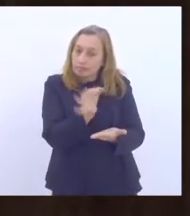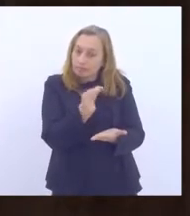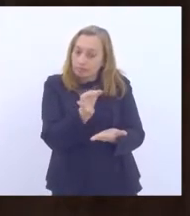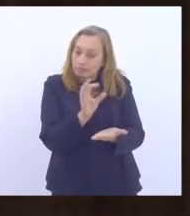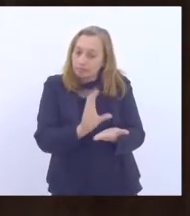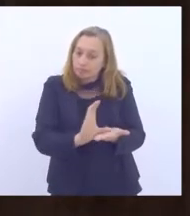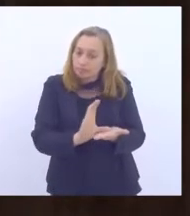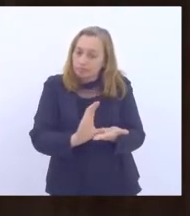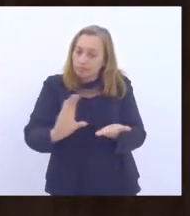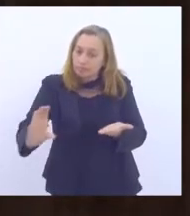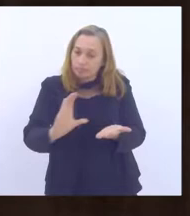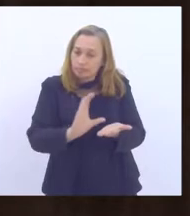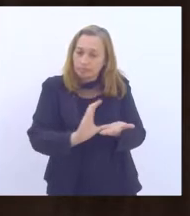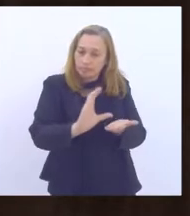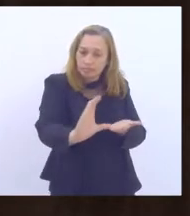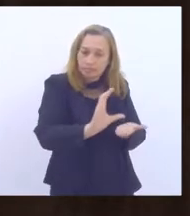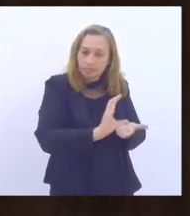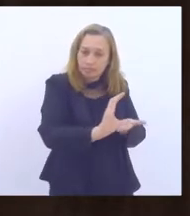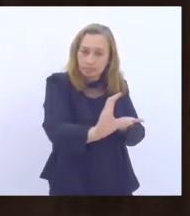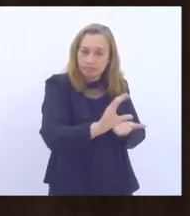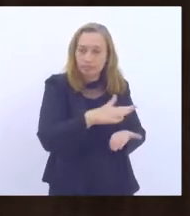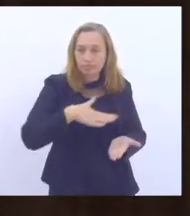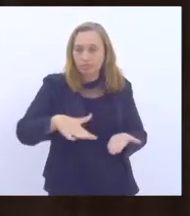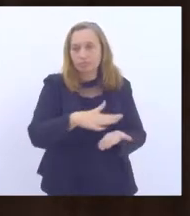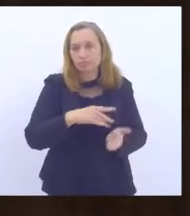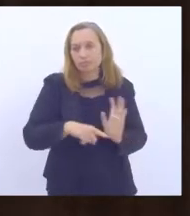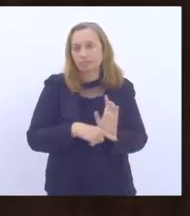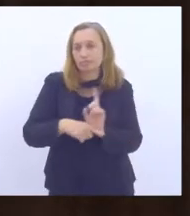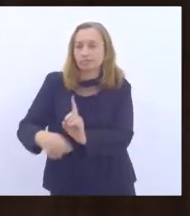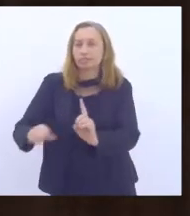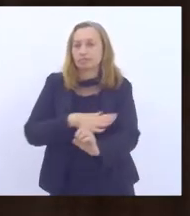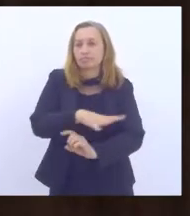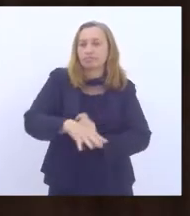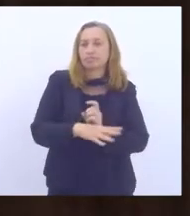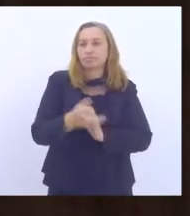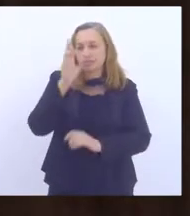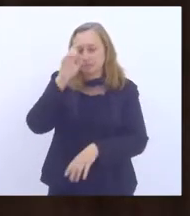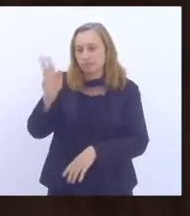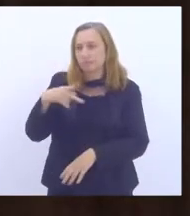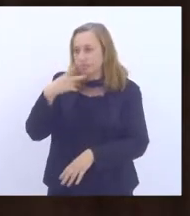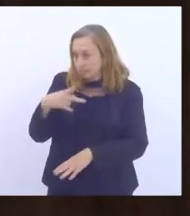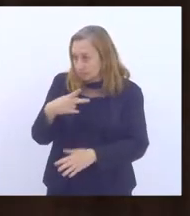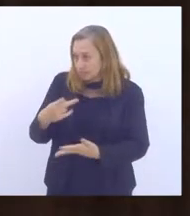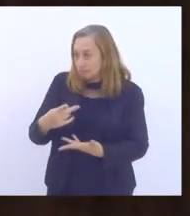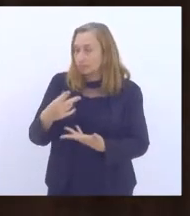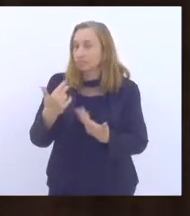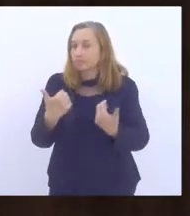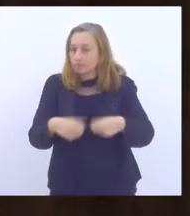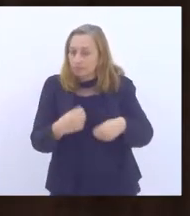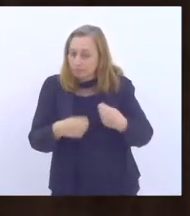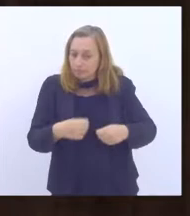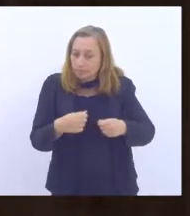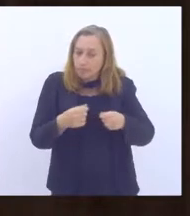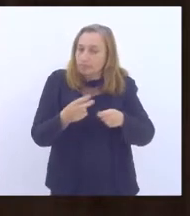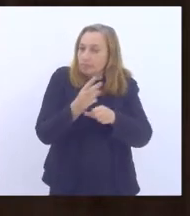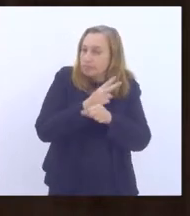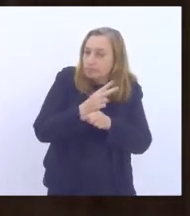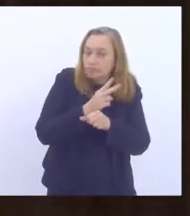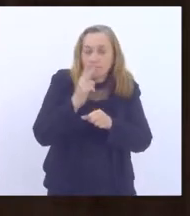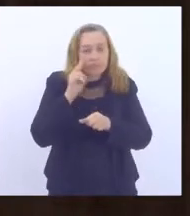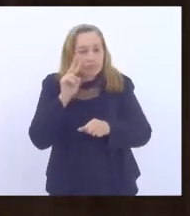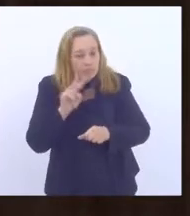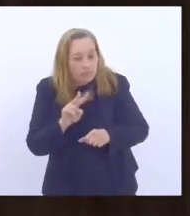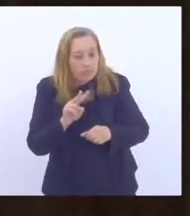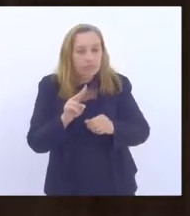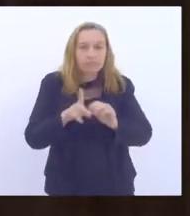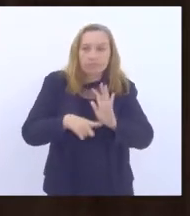sobretudo na área da Assistência Social Porque como bem vossa excelência falou é necessária a busca Ativa é necessário